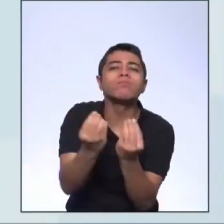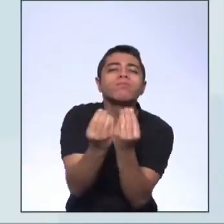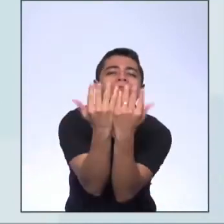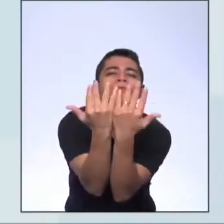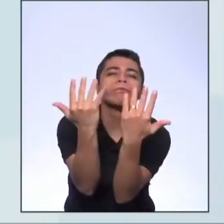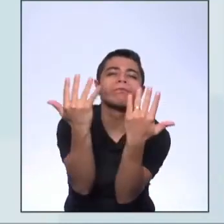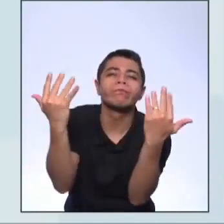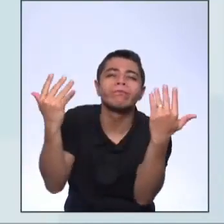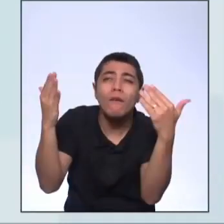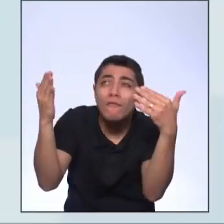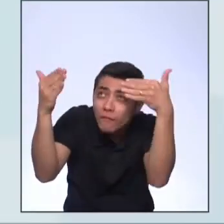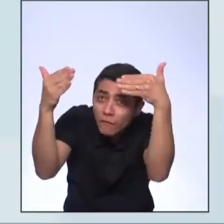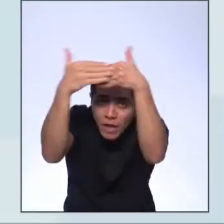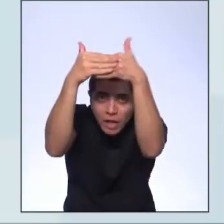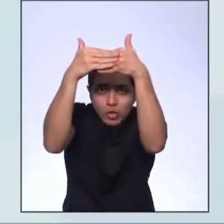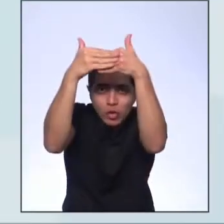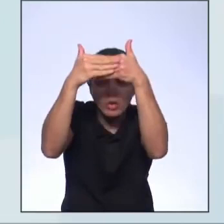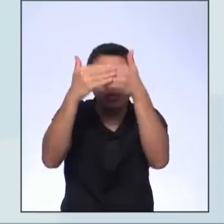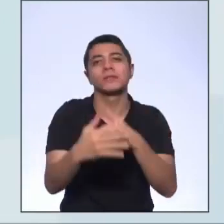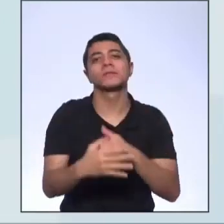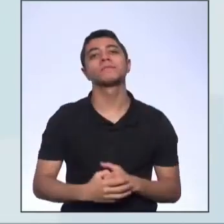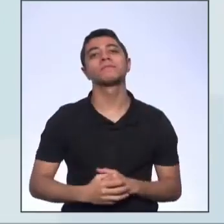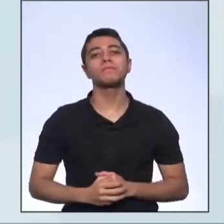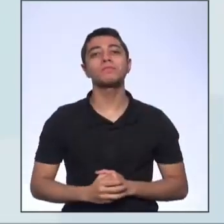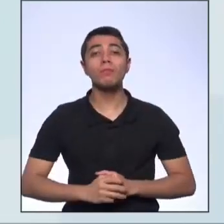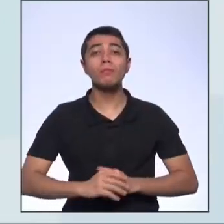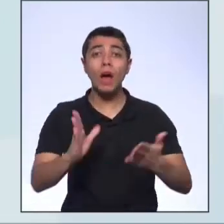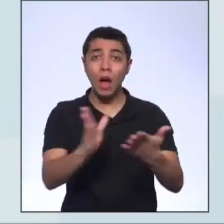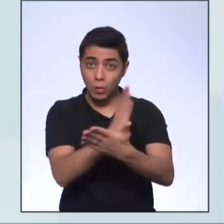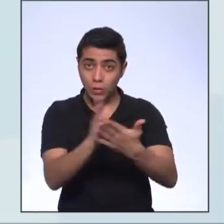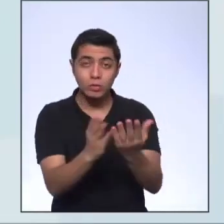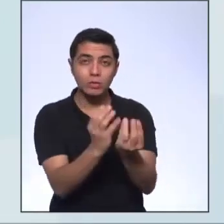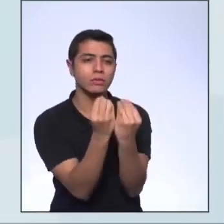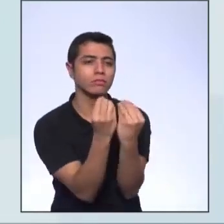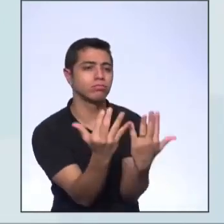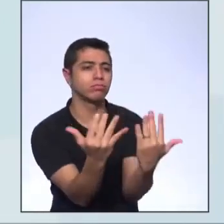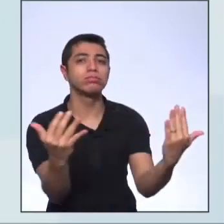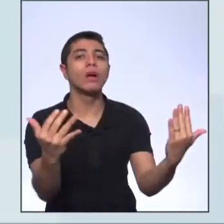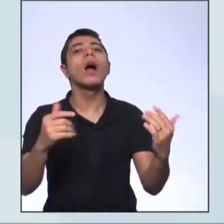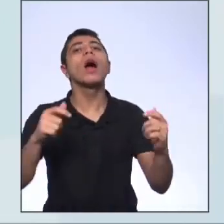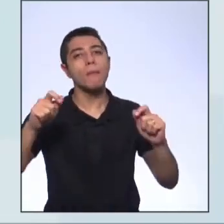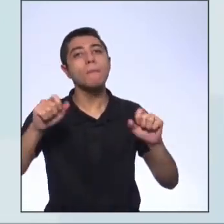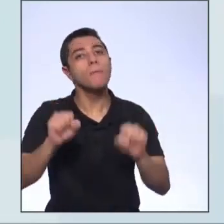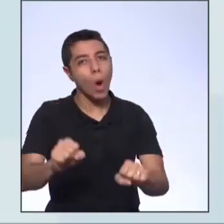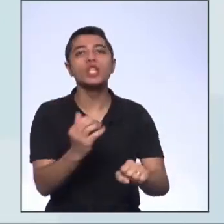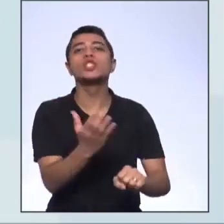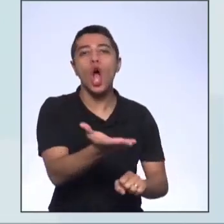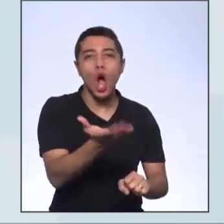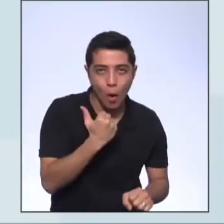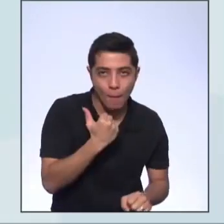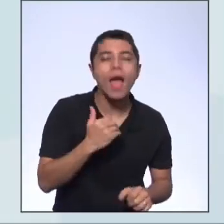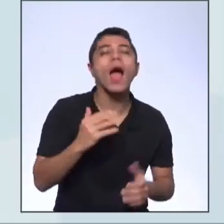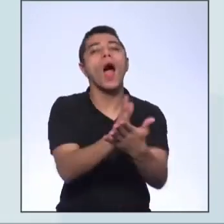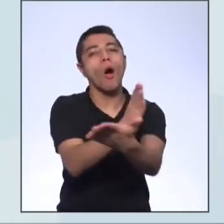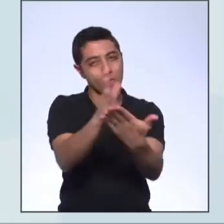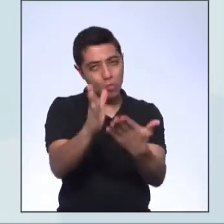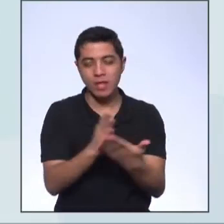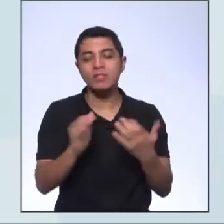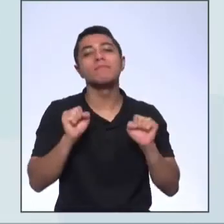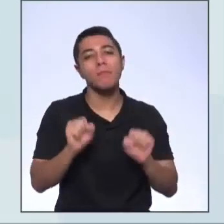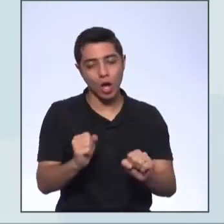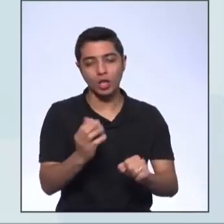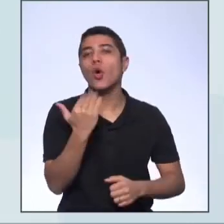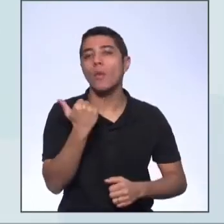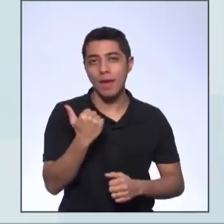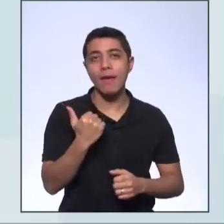são comestíveis, tá? Então também são retiradas aí várias vitaminas, enfim.